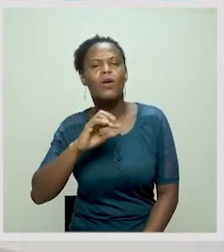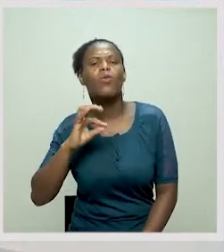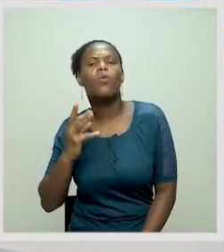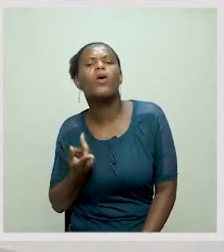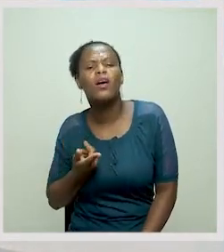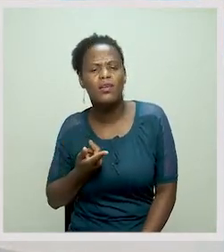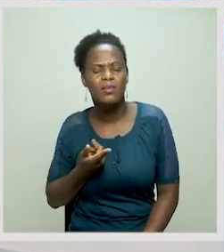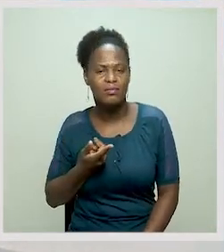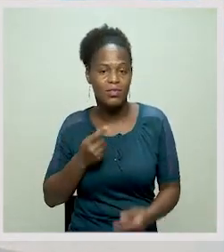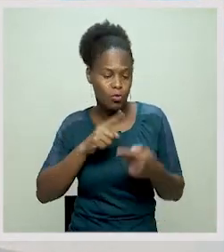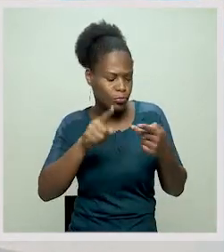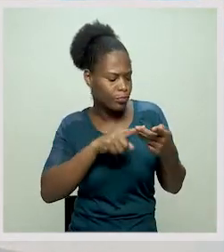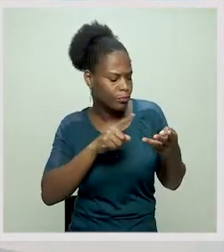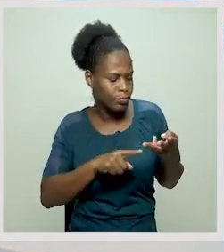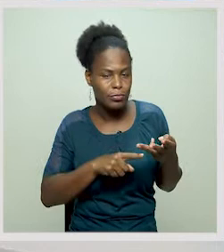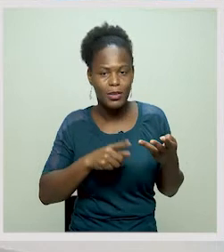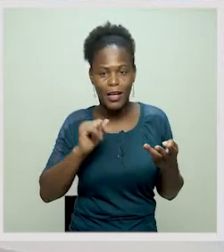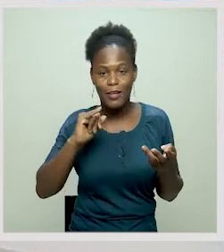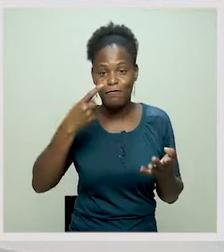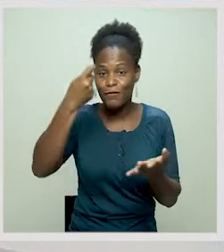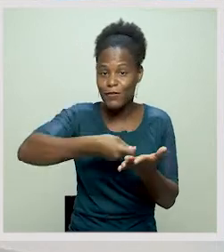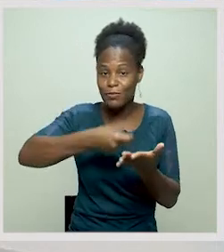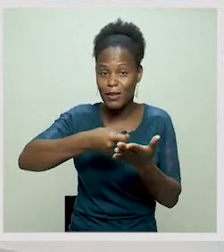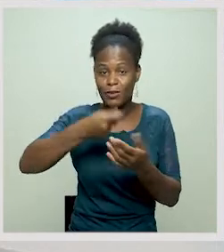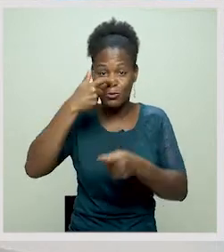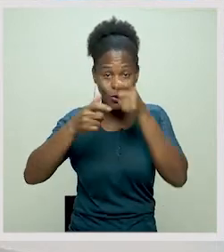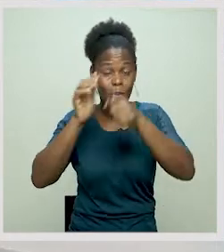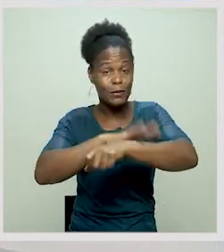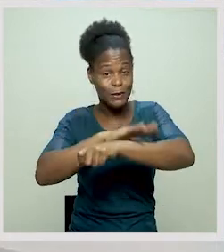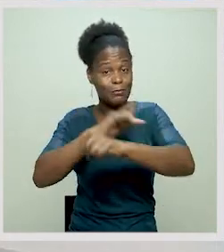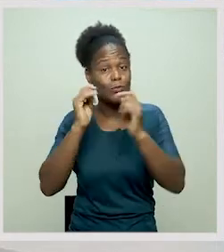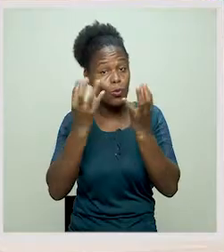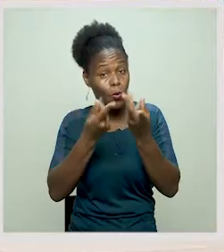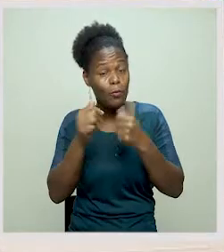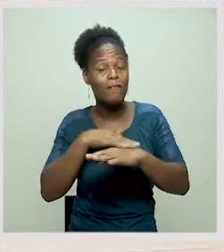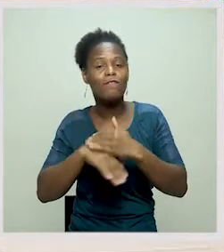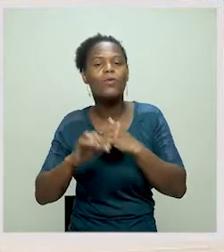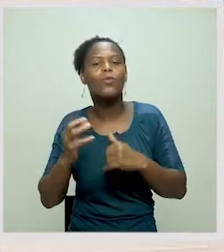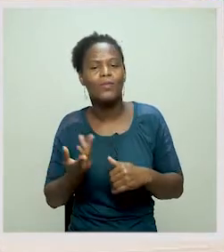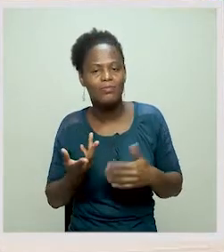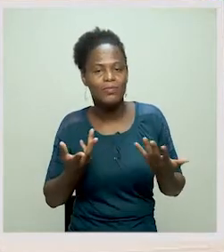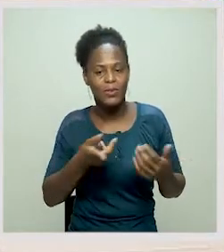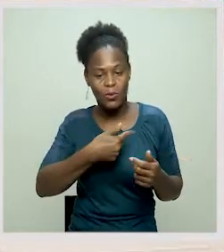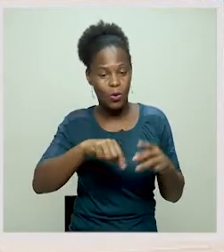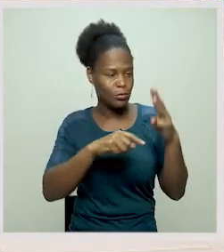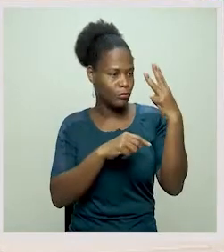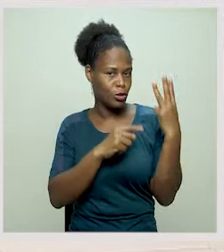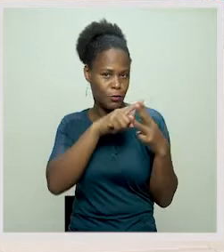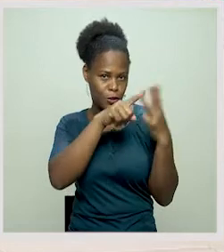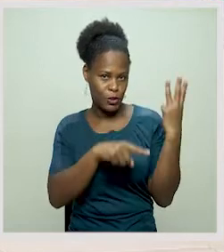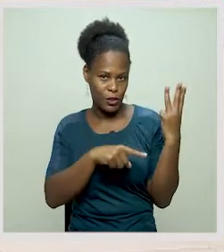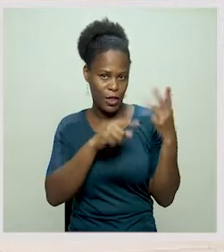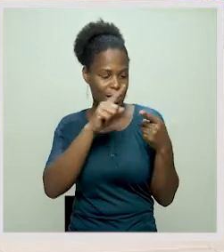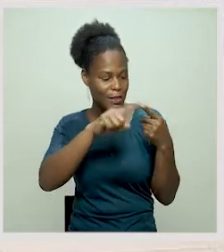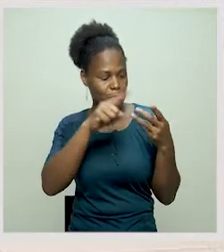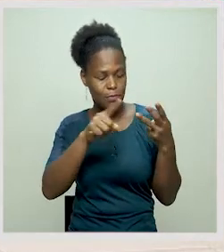de investimento os agentes econômicos realizam. Ou seja, nós temos 3